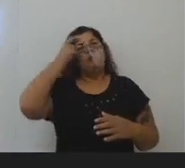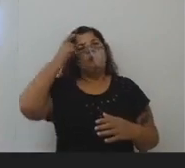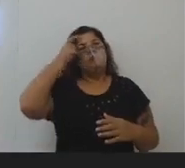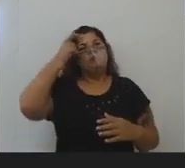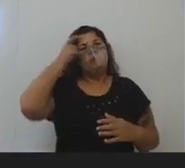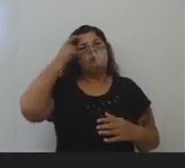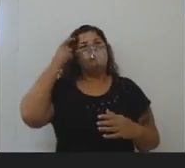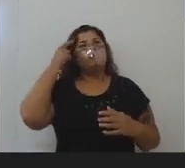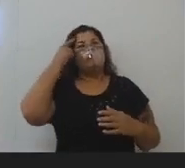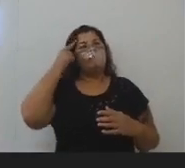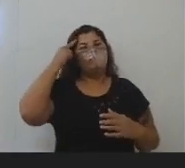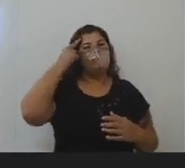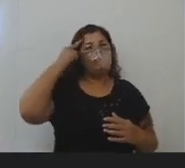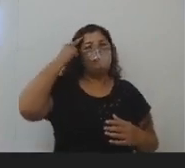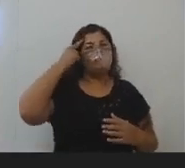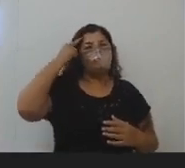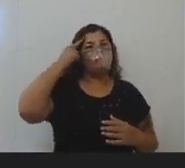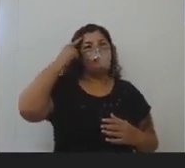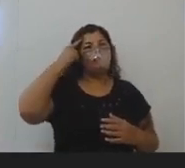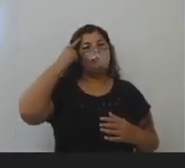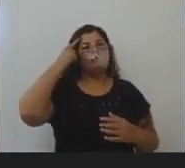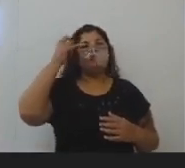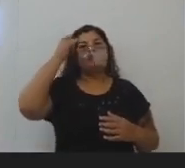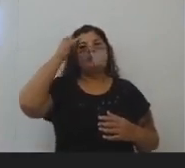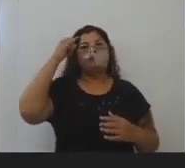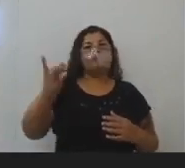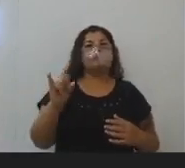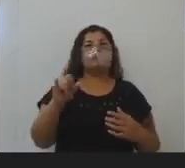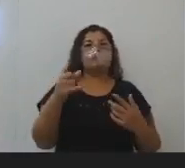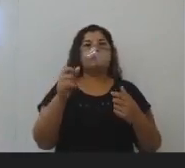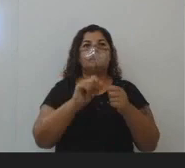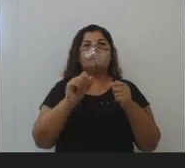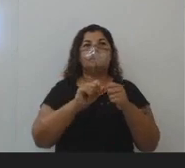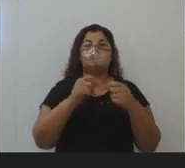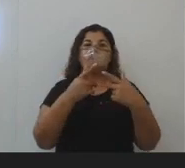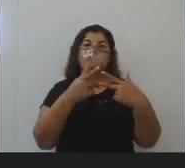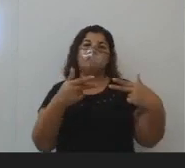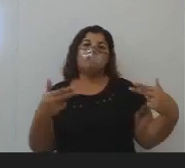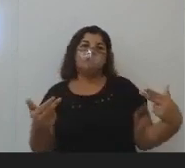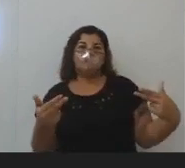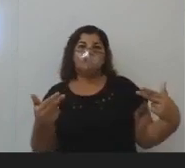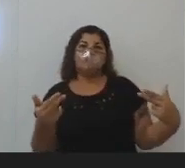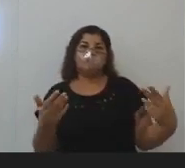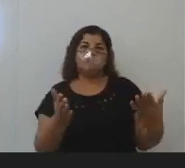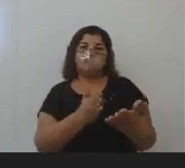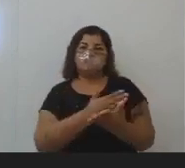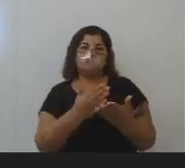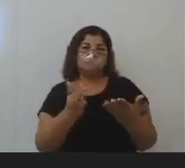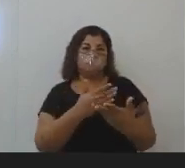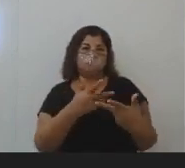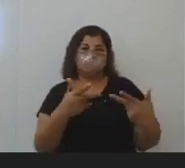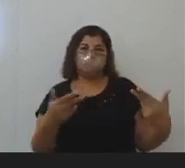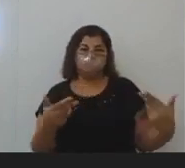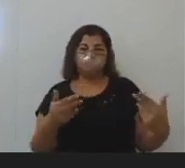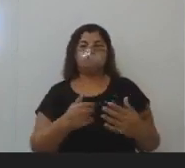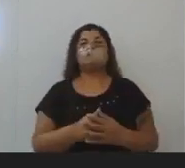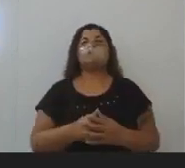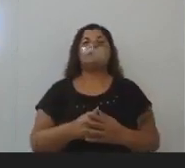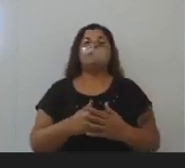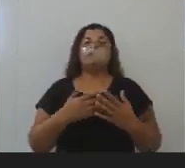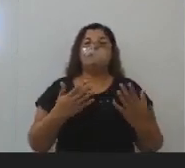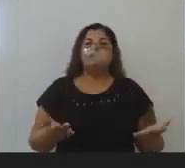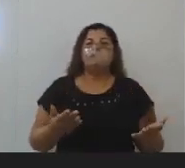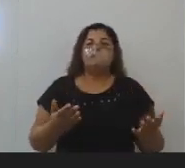de reflexão, e que impede a gente de fazer determinadas coisas, certo? Eu costumo dizer